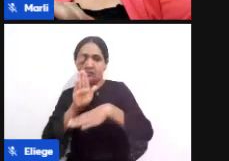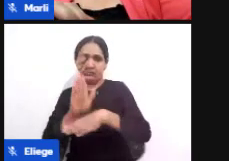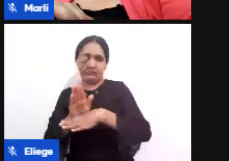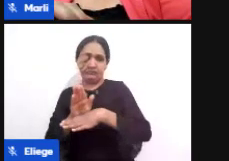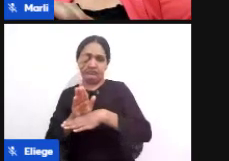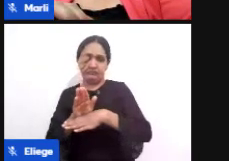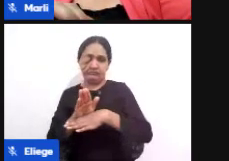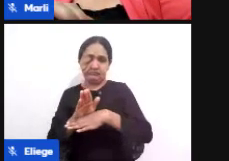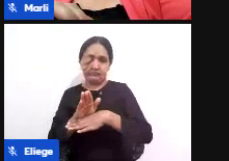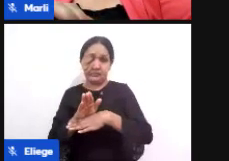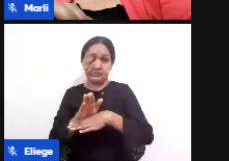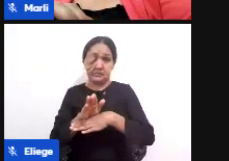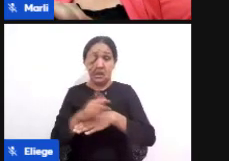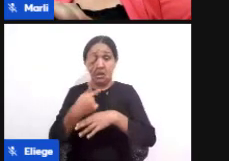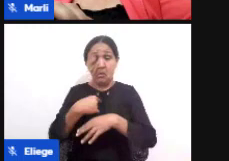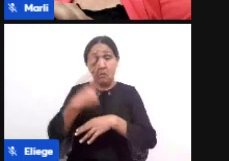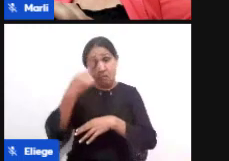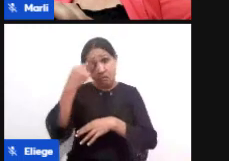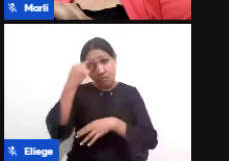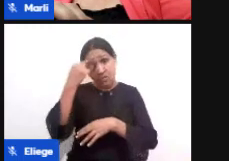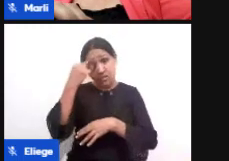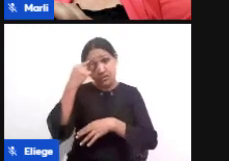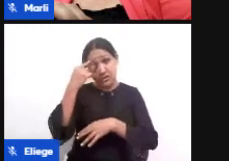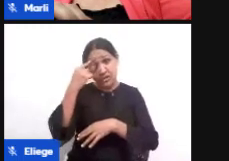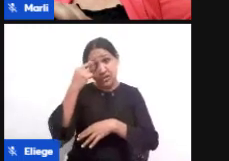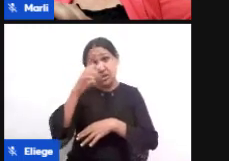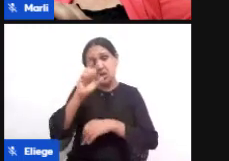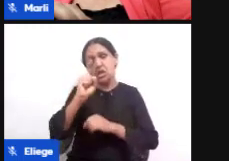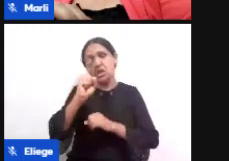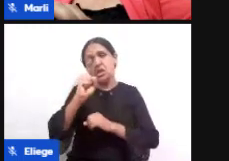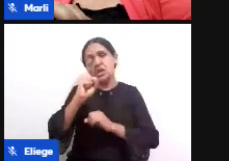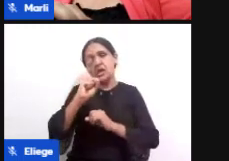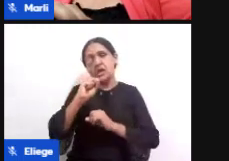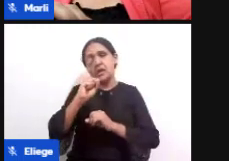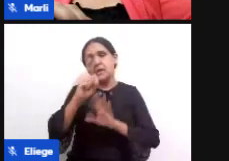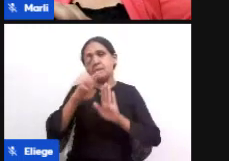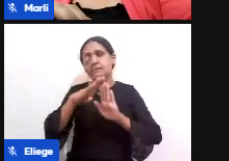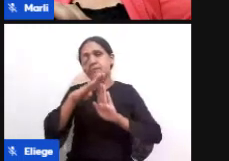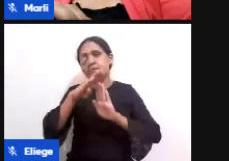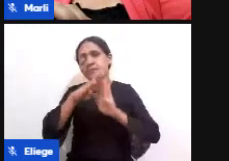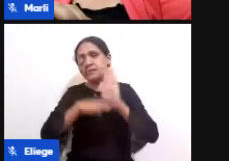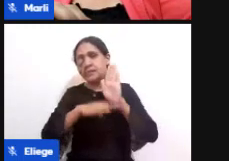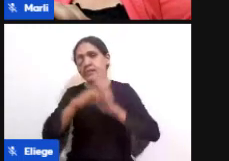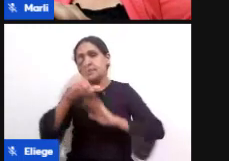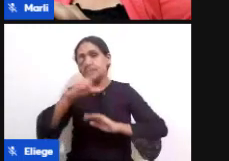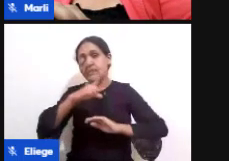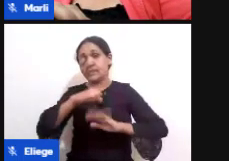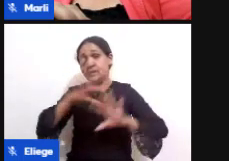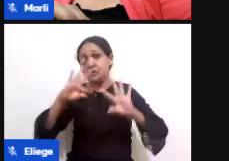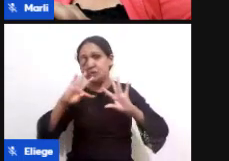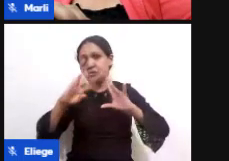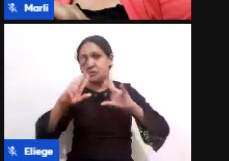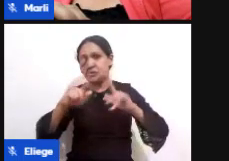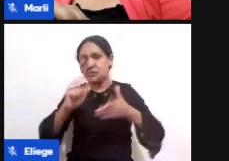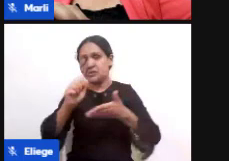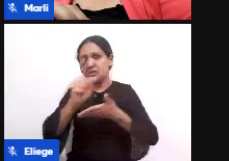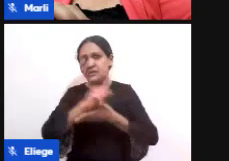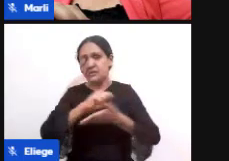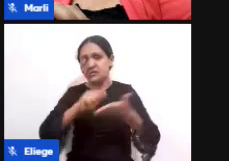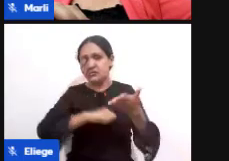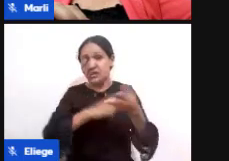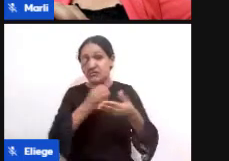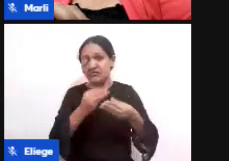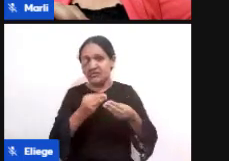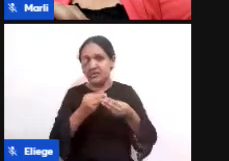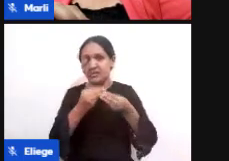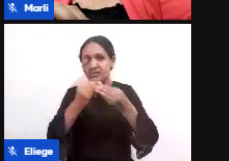meu ver, esse material ele contempla as atividades que irão para casa. Então, é muito